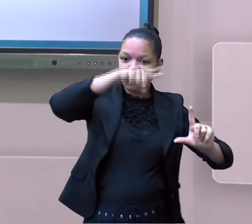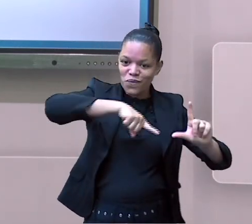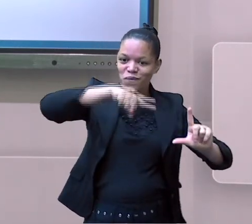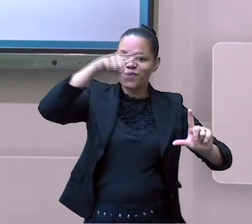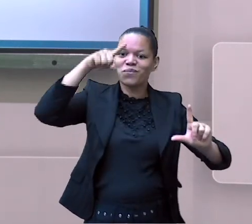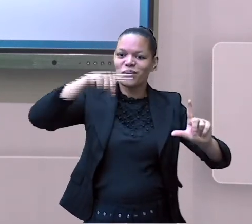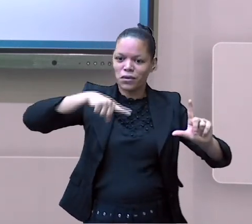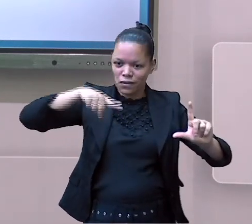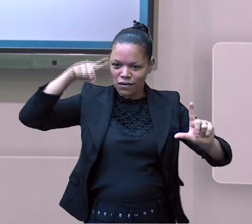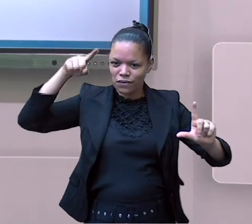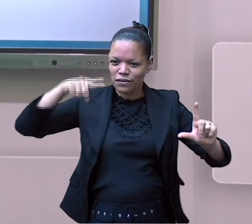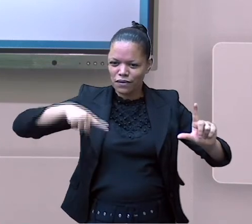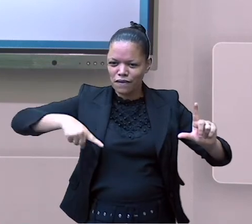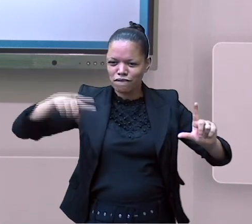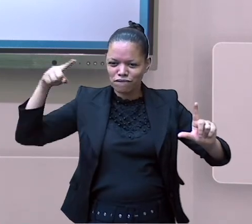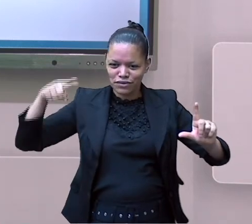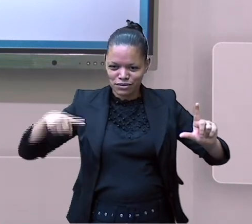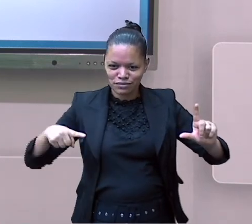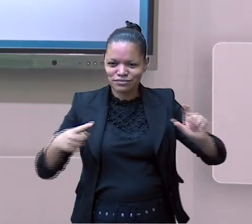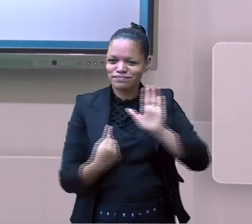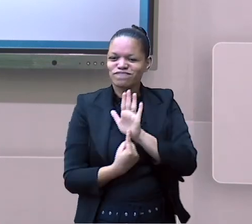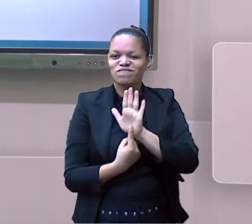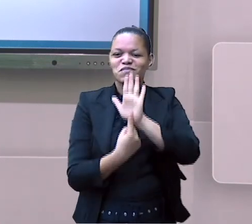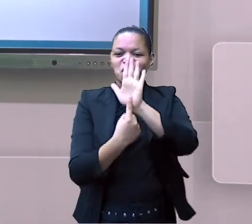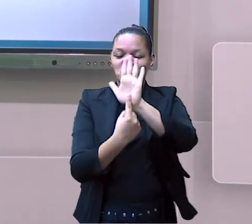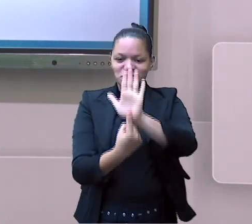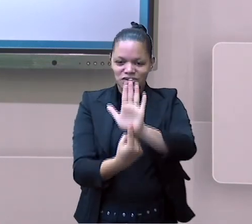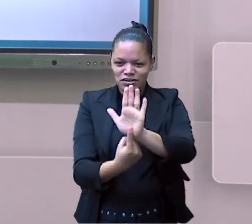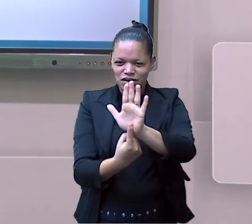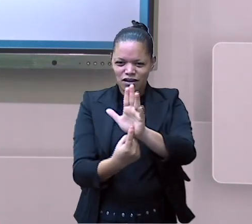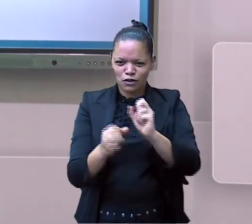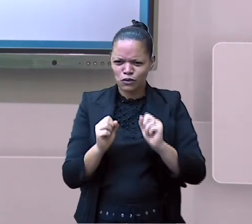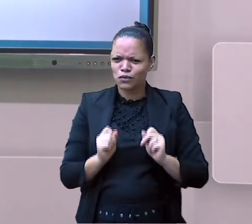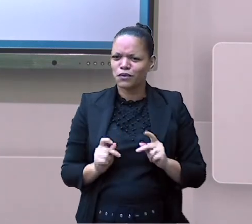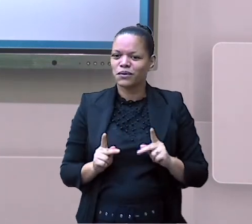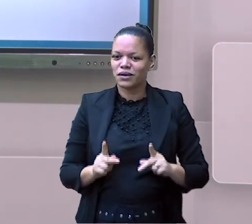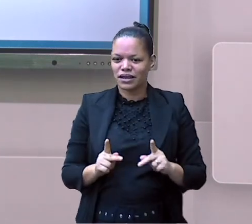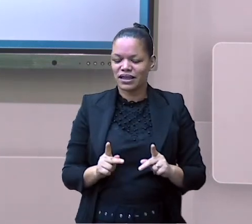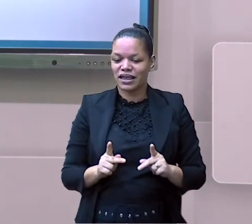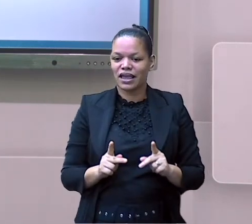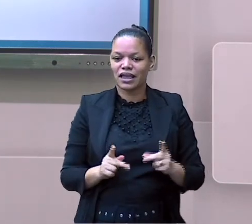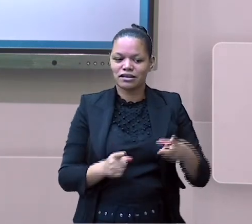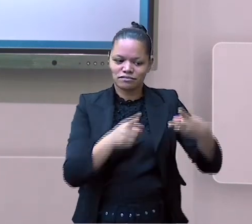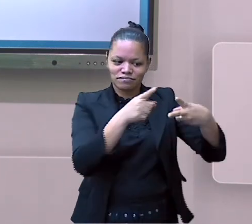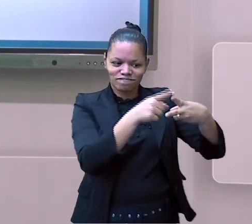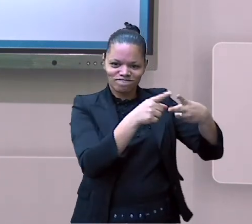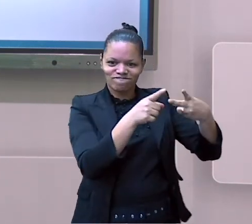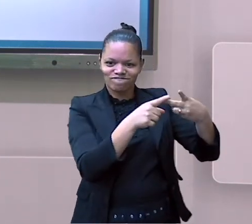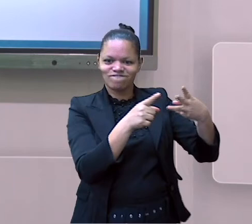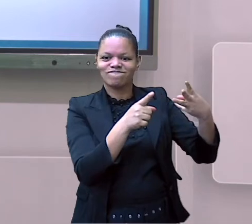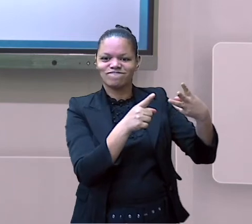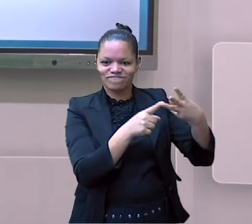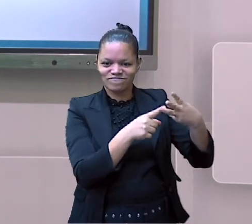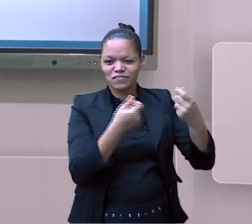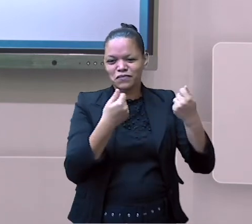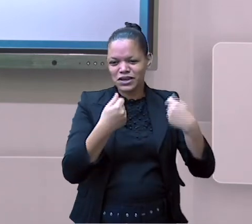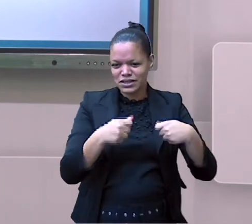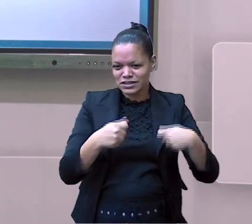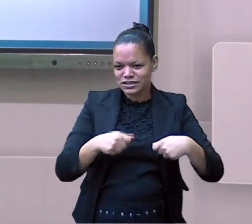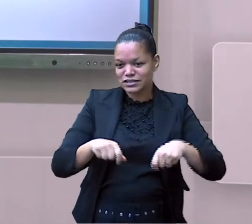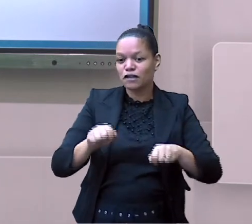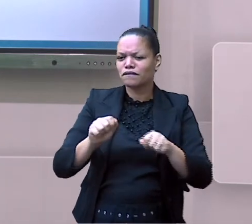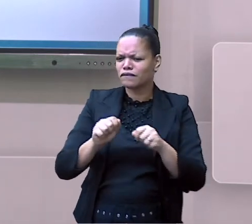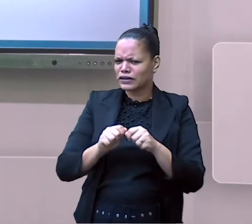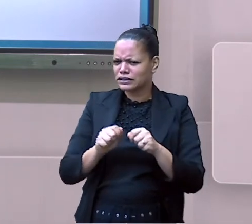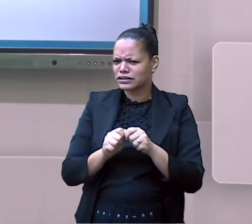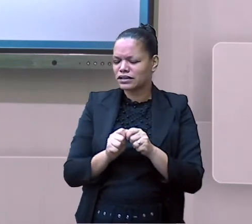texto informativo, que foi de uma forma clara e objetiva, e montar o seu gráfico. Eu já